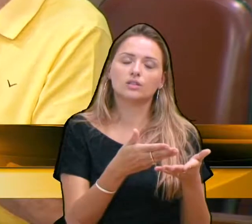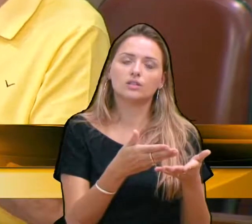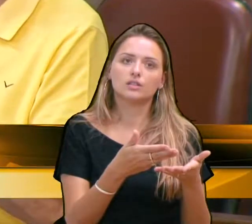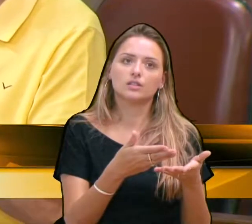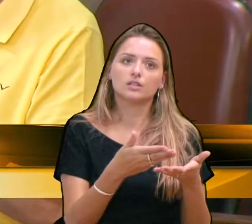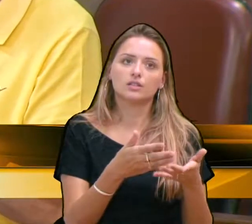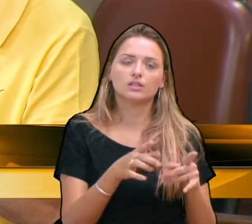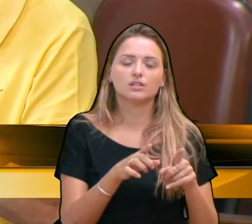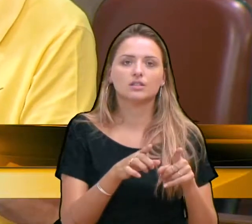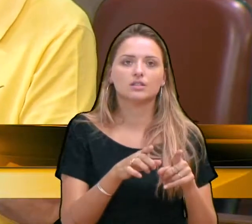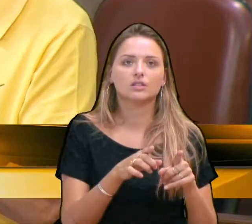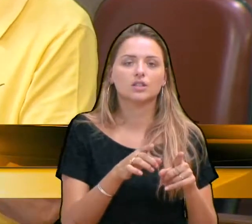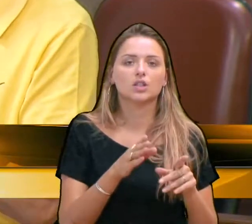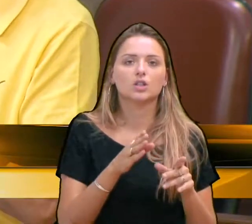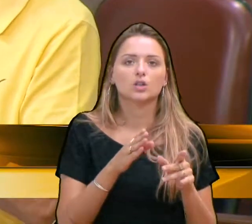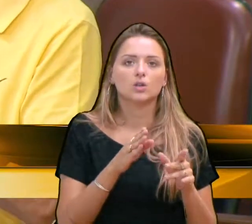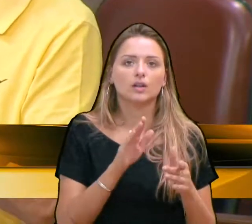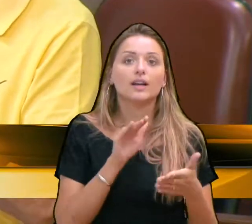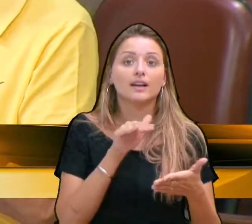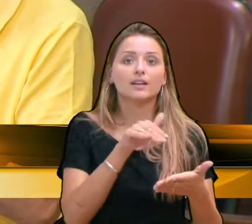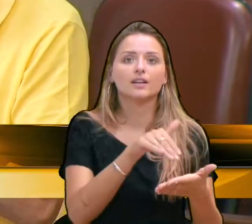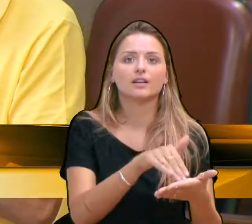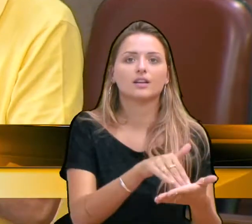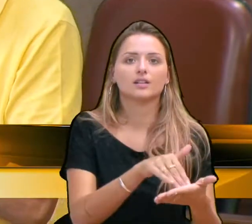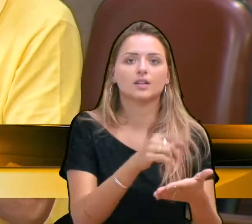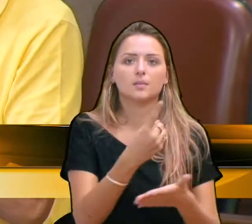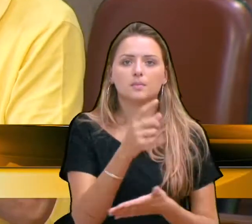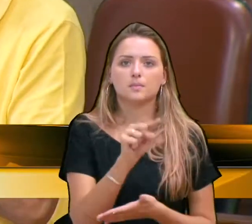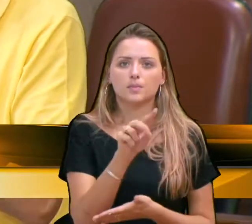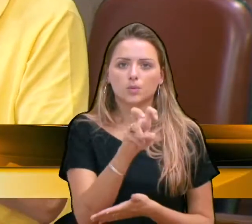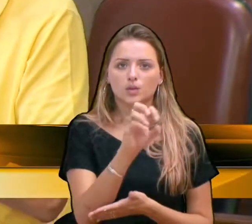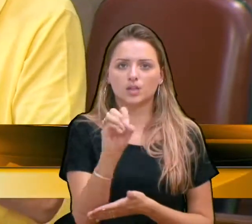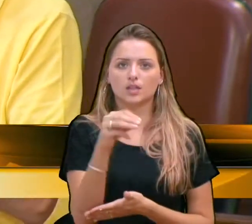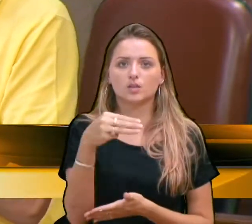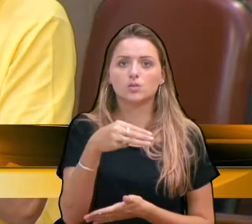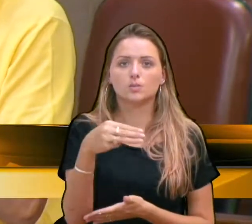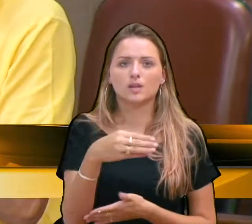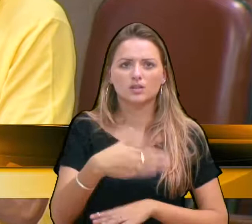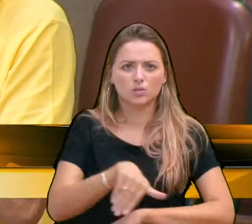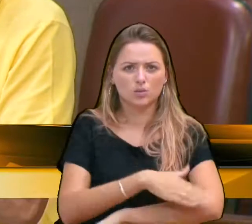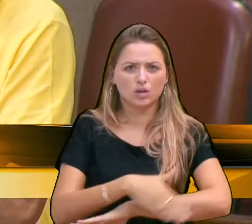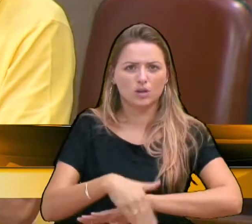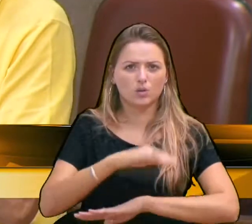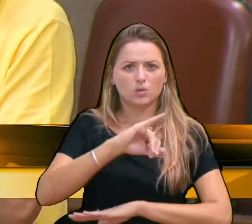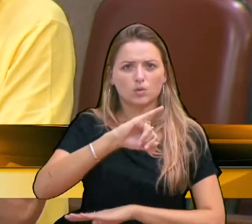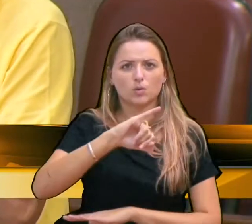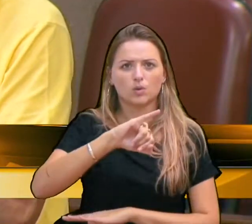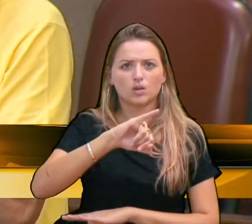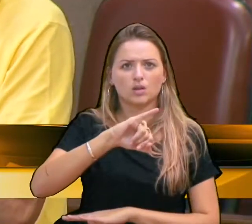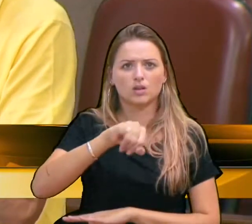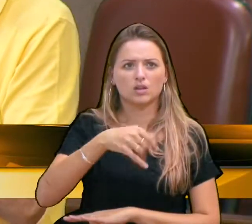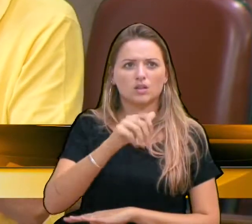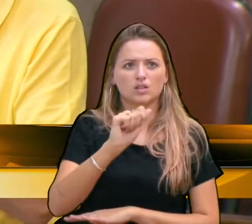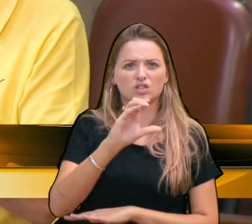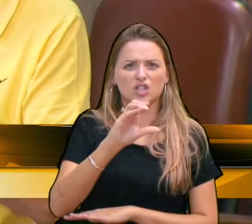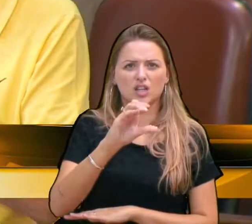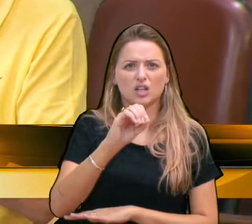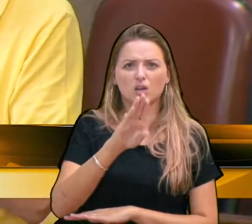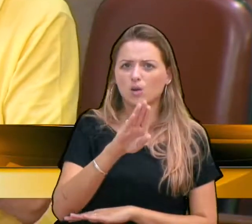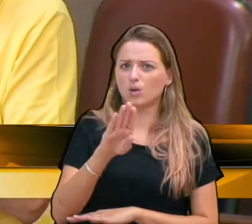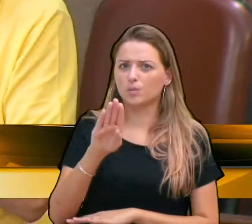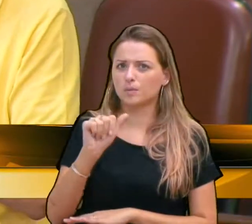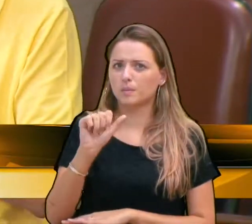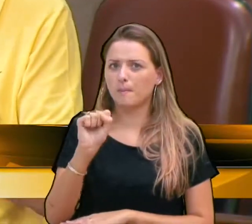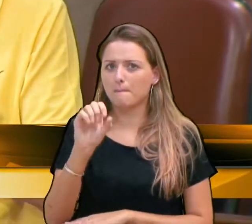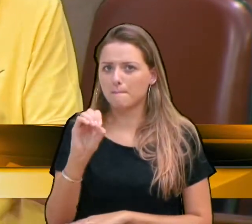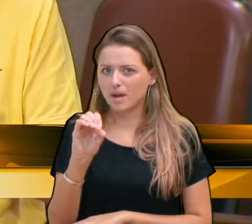em direção a Vila Oliva, aqueles 1.500 metros, que se não me engano é Rua João ou Jacó Basso, uma coisa assim,